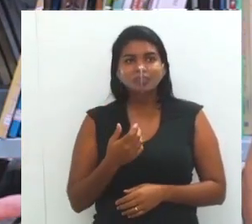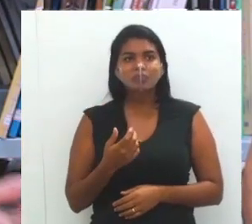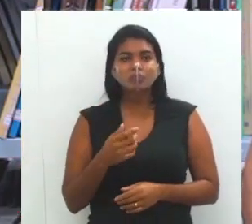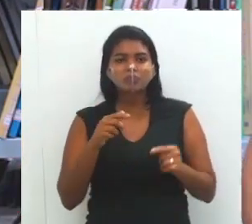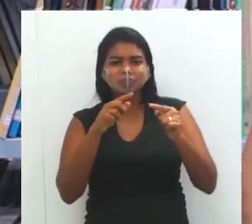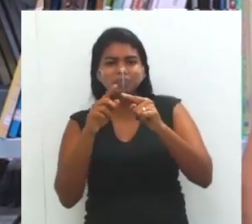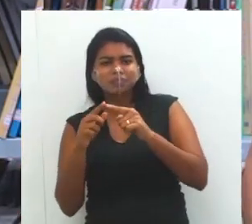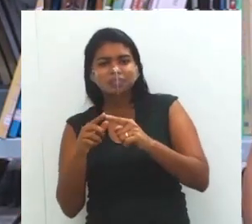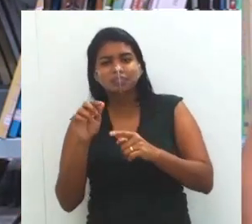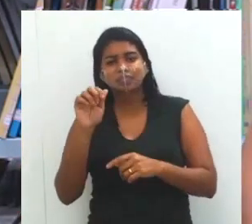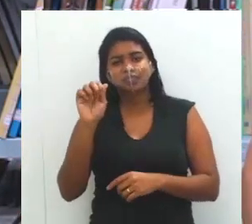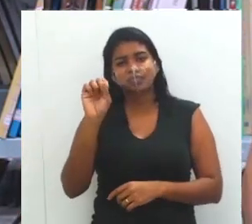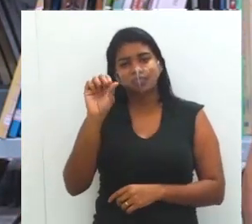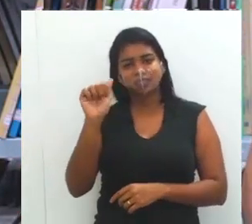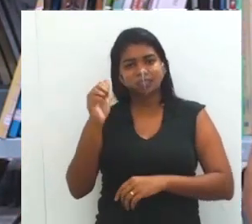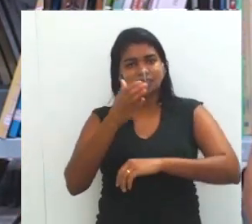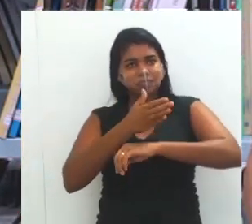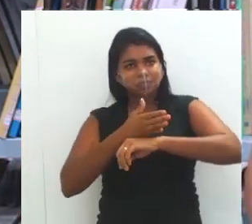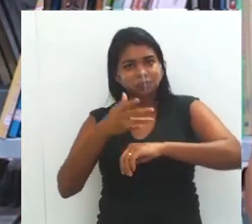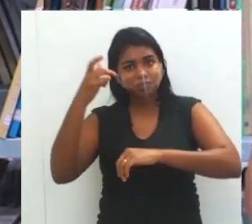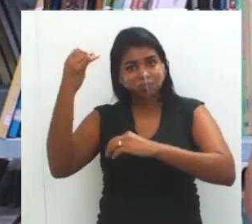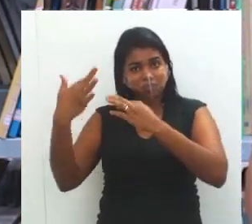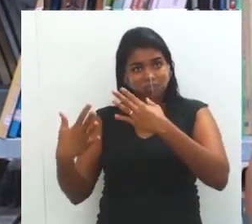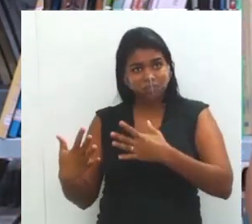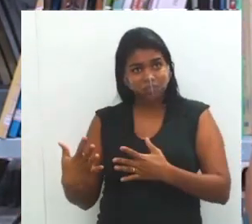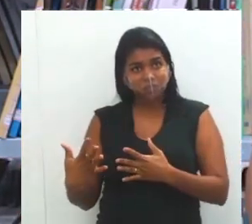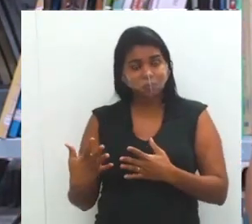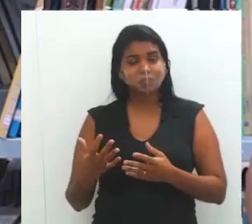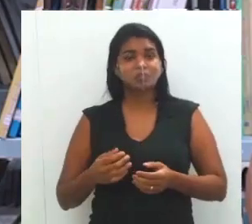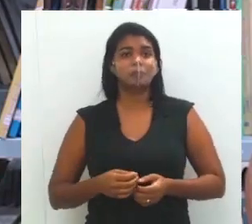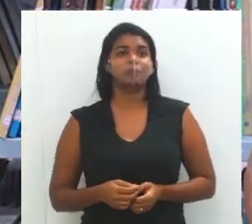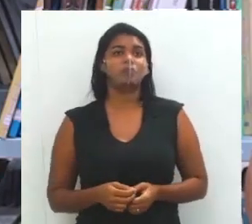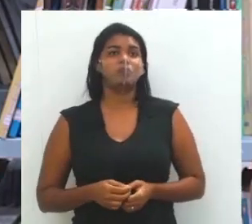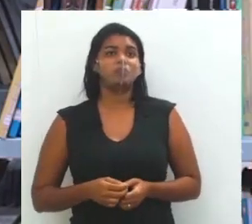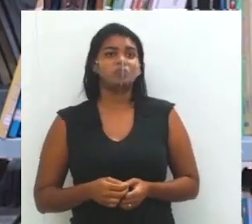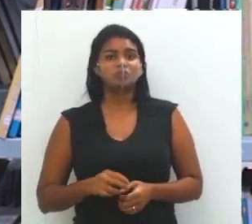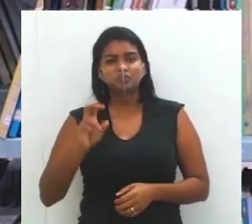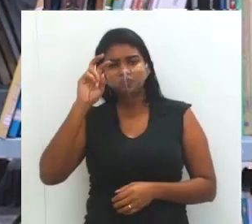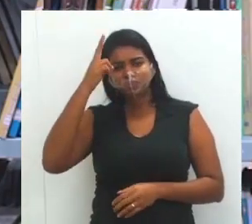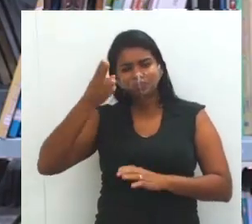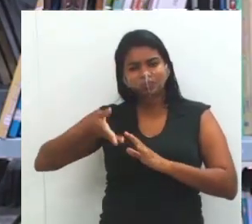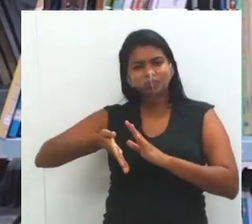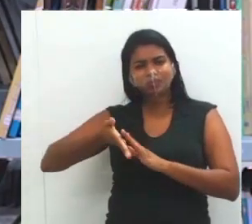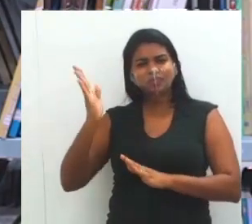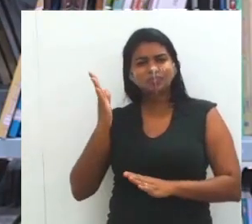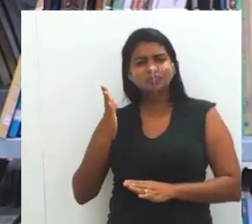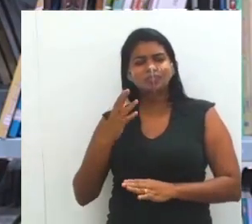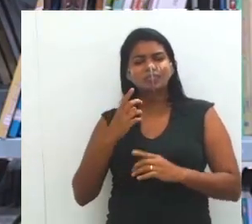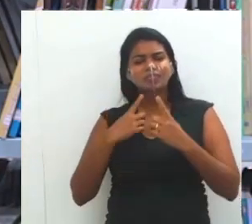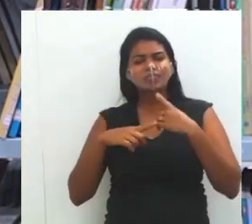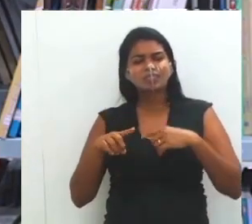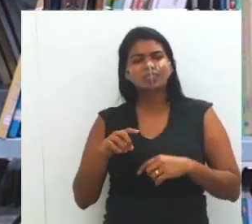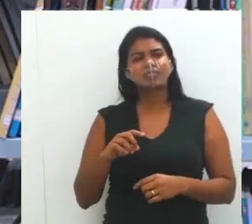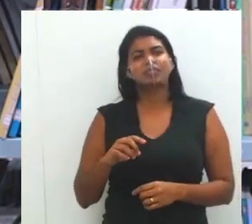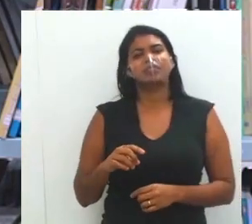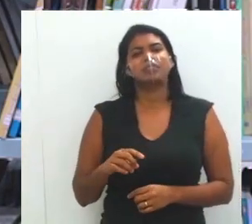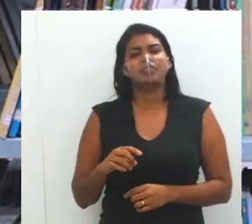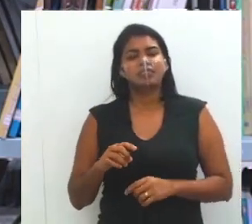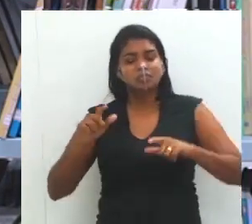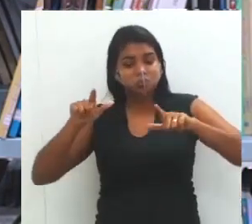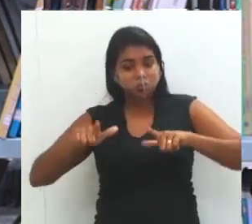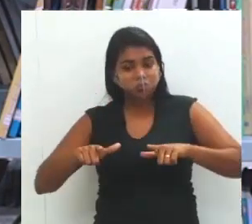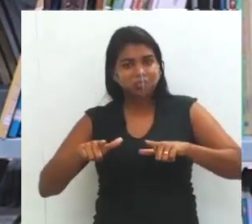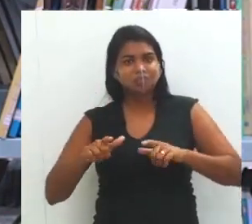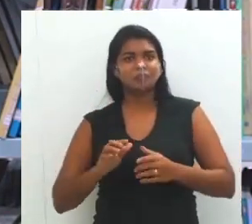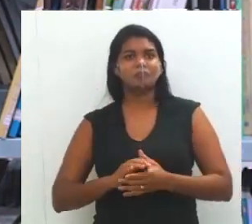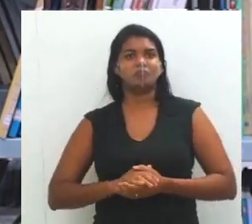outra. Nós temos a Asa Branca, que fala justamente, a Asa Branca fala dessa fuga, desse êxodo rural, dessa saída da